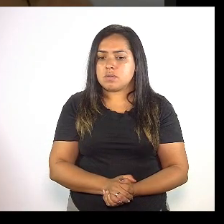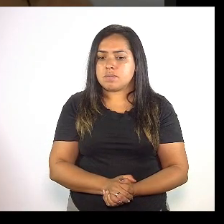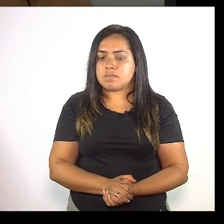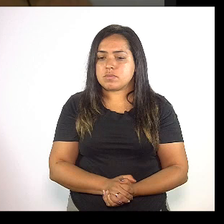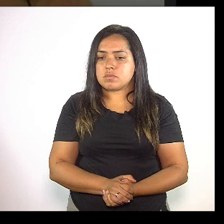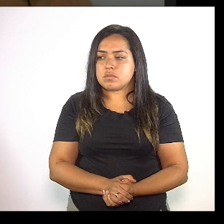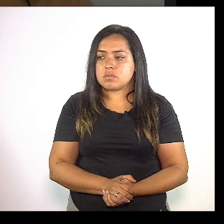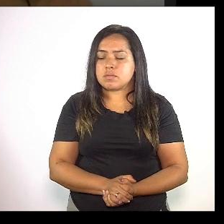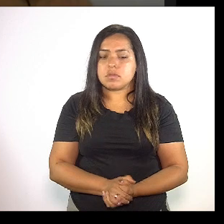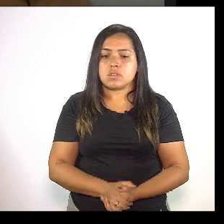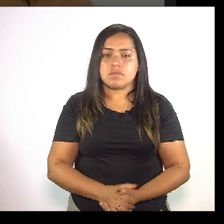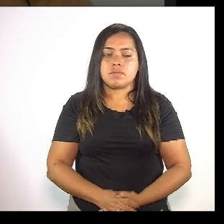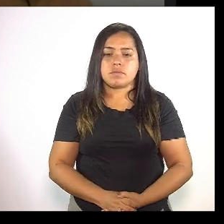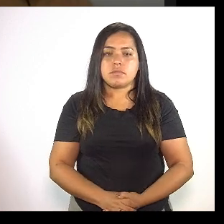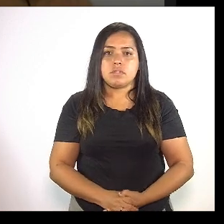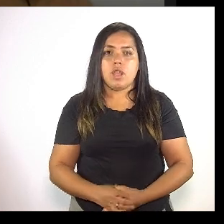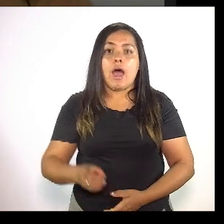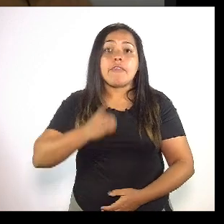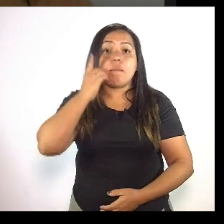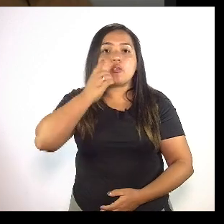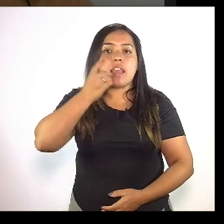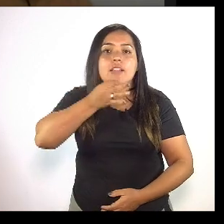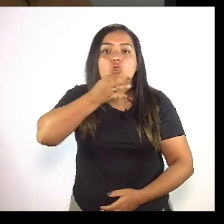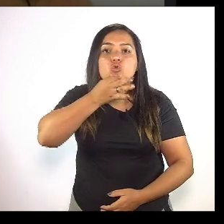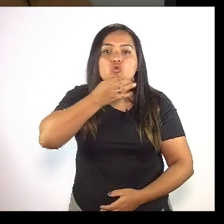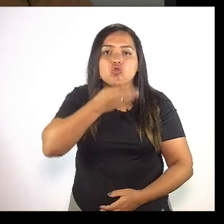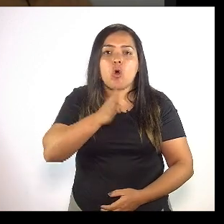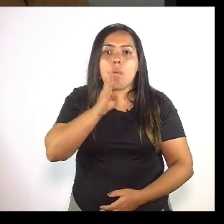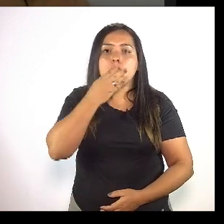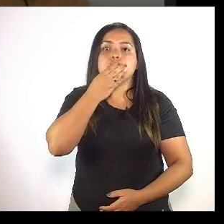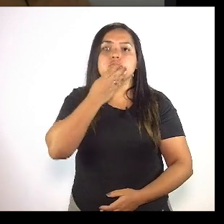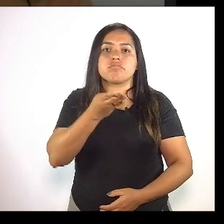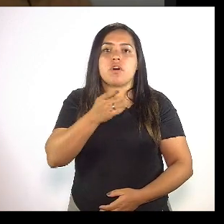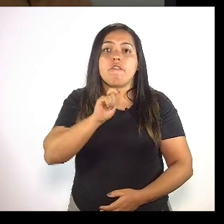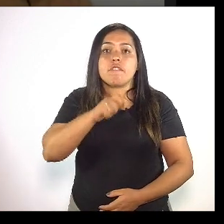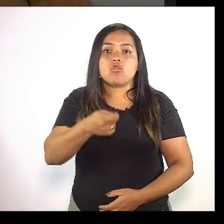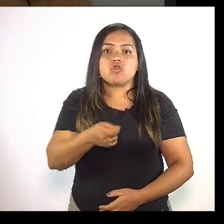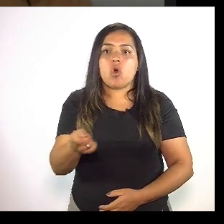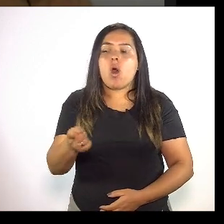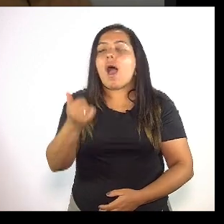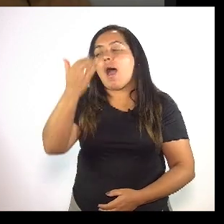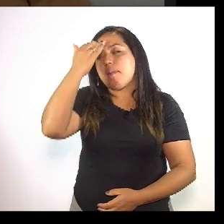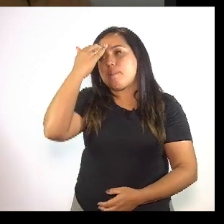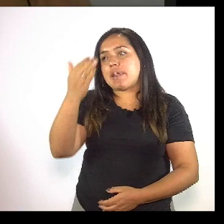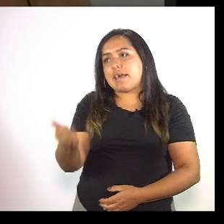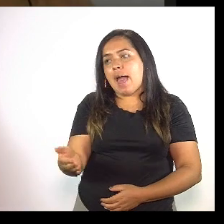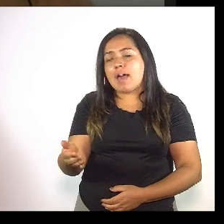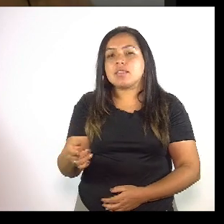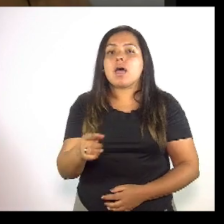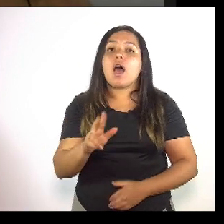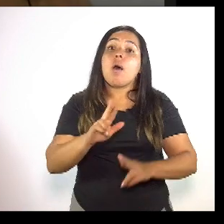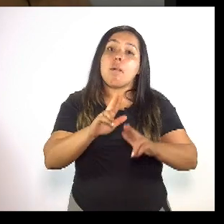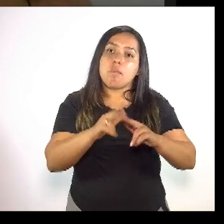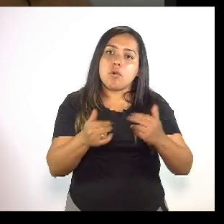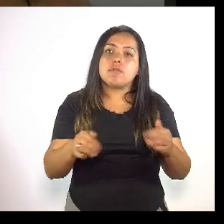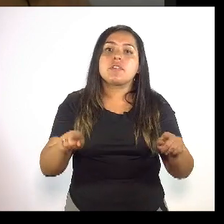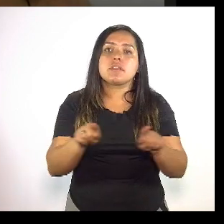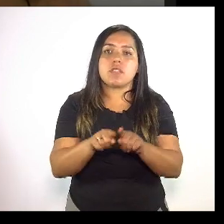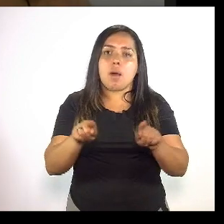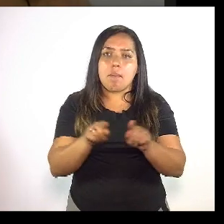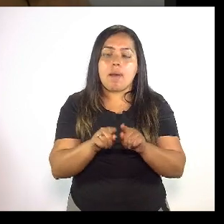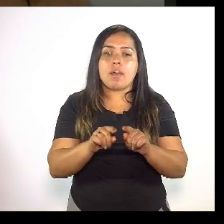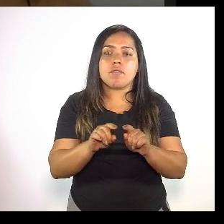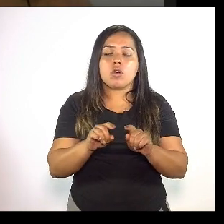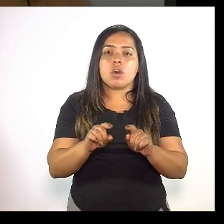Deputada. Deputada, o microfone pode, fechou. Porta fechada. Obrigada. Por fim, já foi colocado aqui